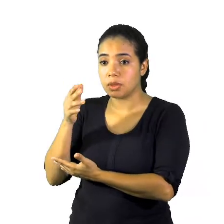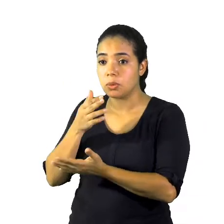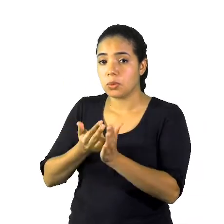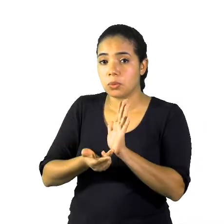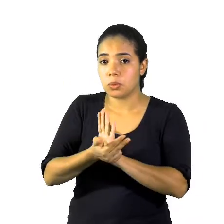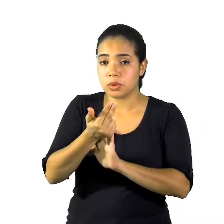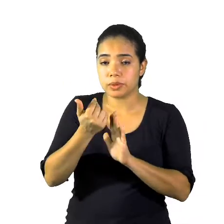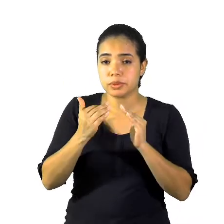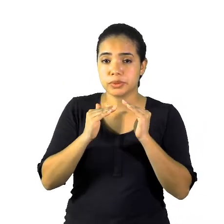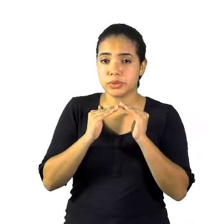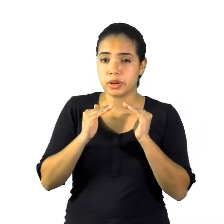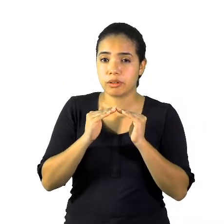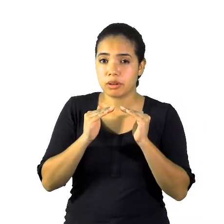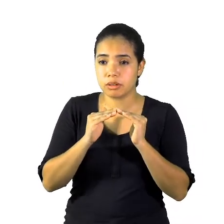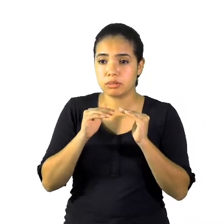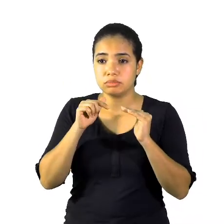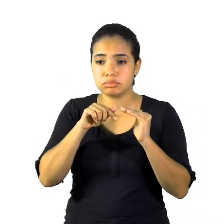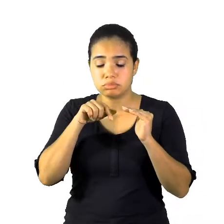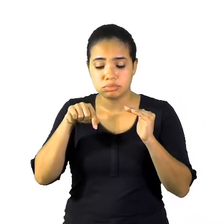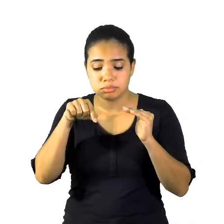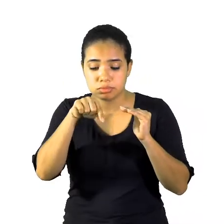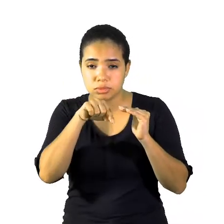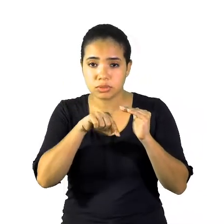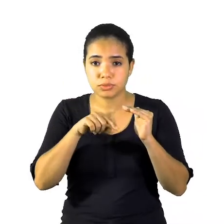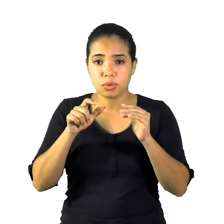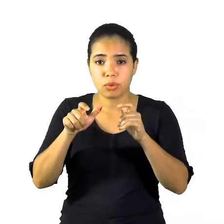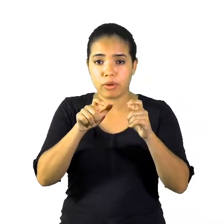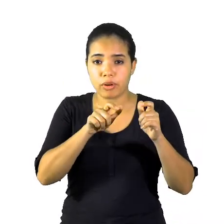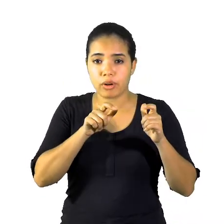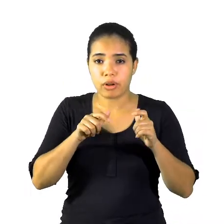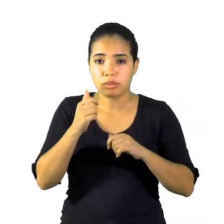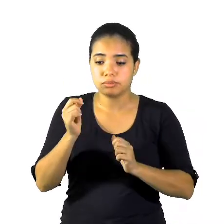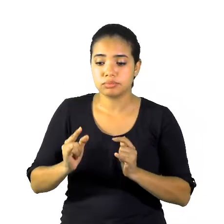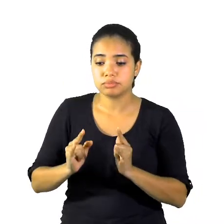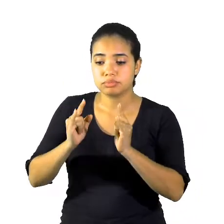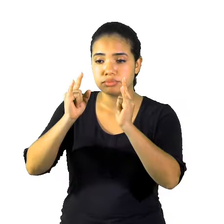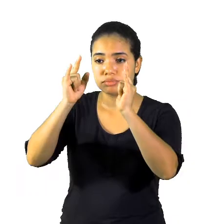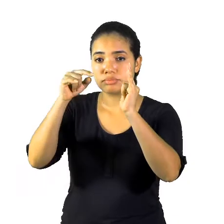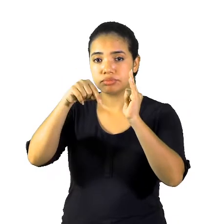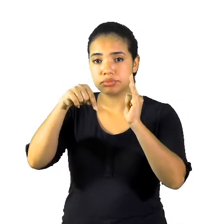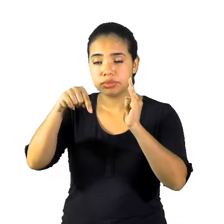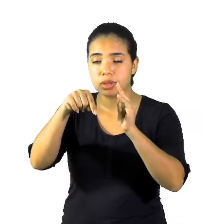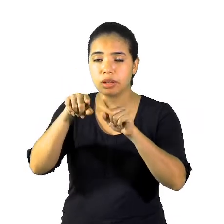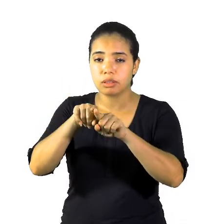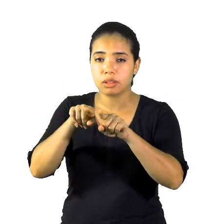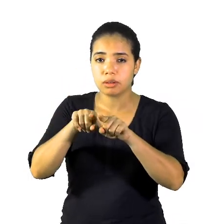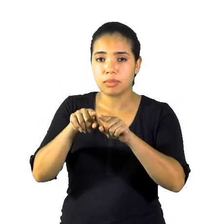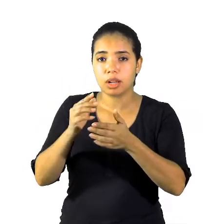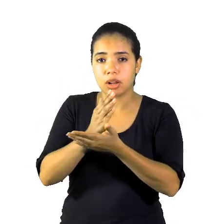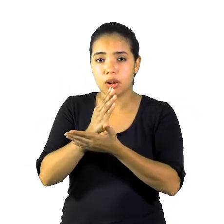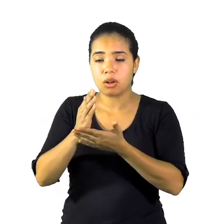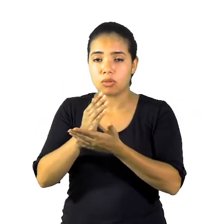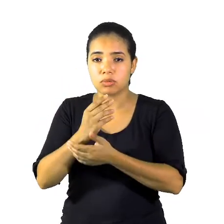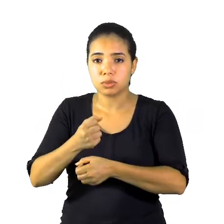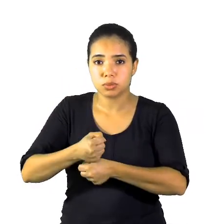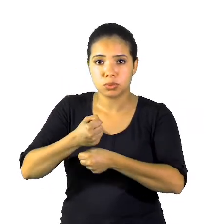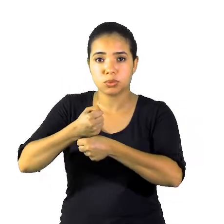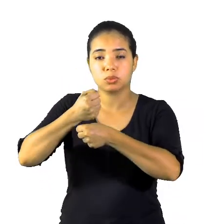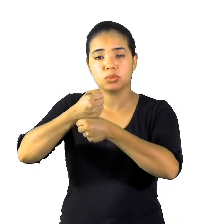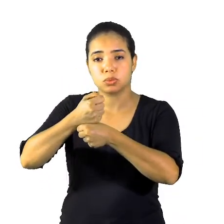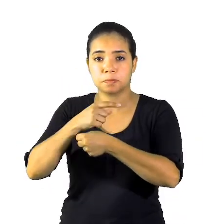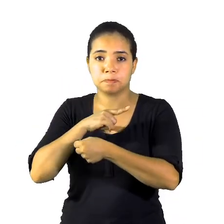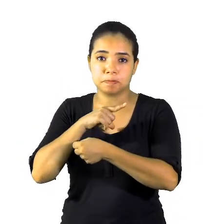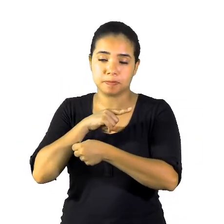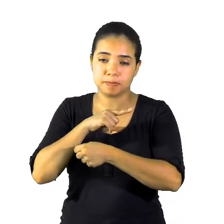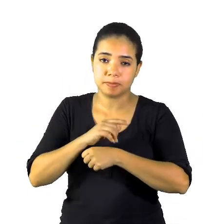de casas, eu vou utilizar as plantas, de prédios, até mesmo de algumas construções e